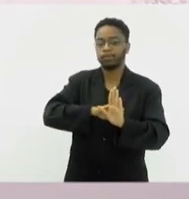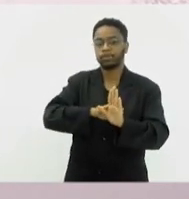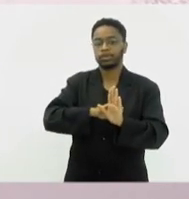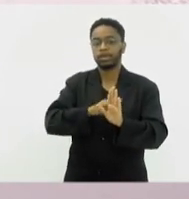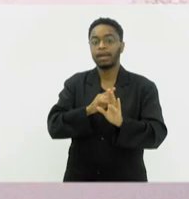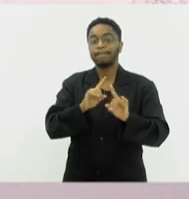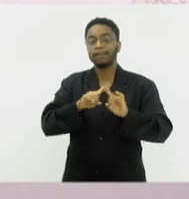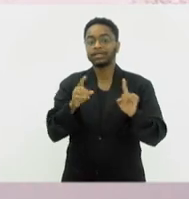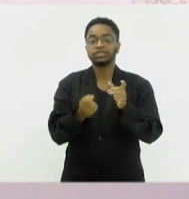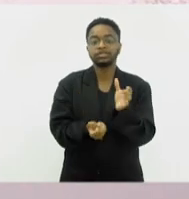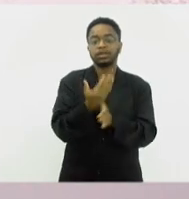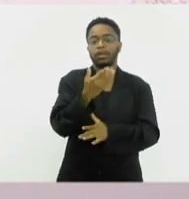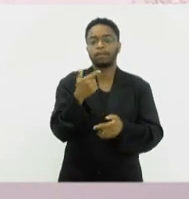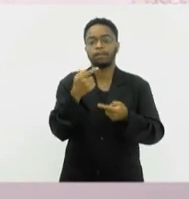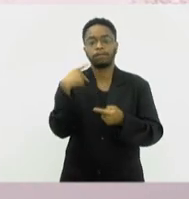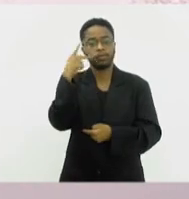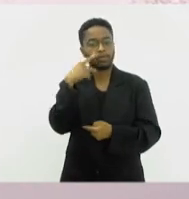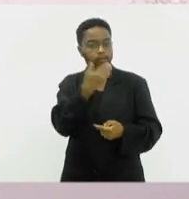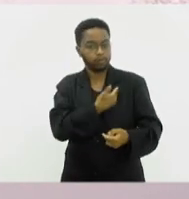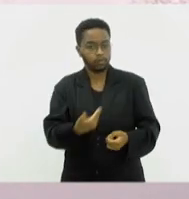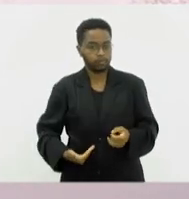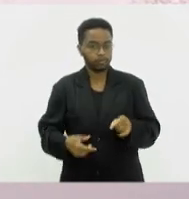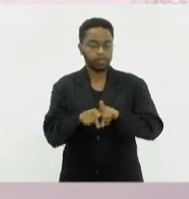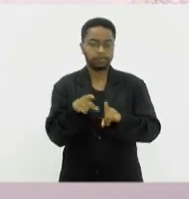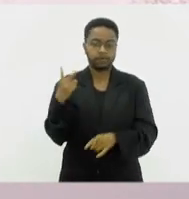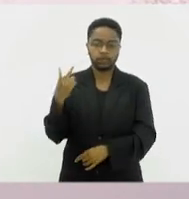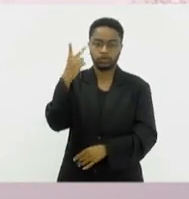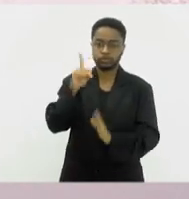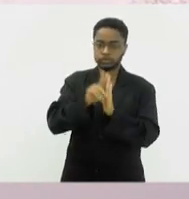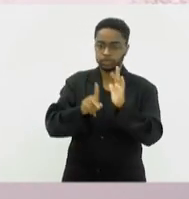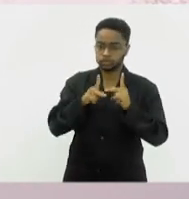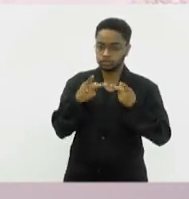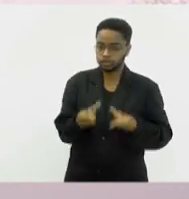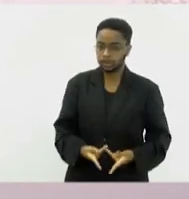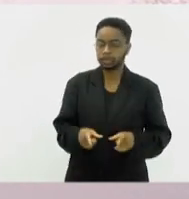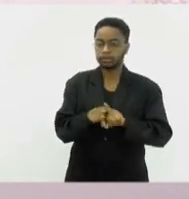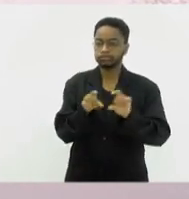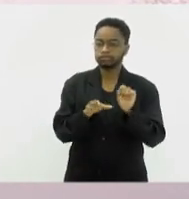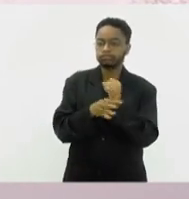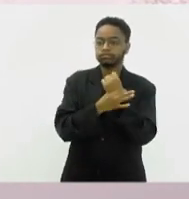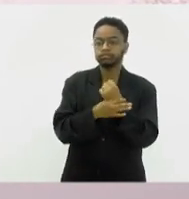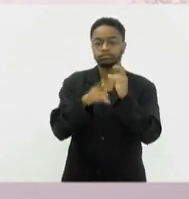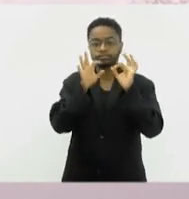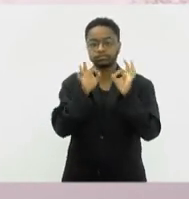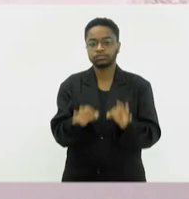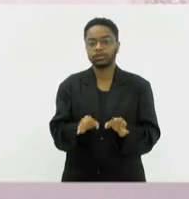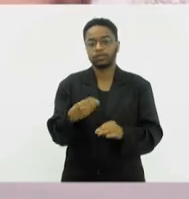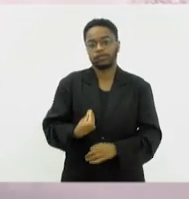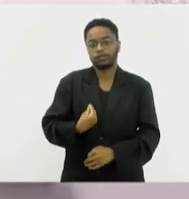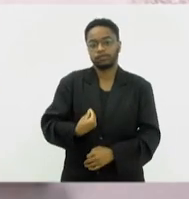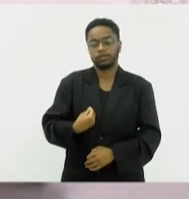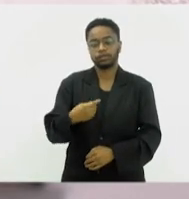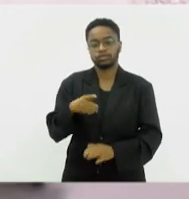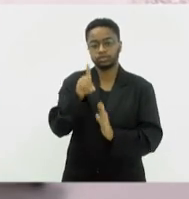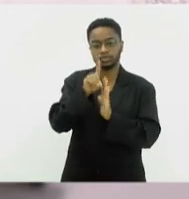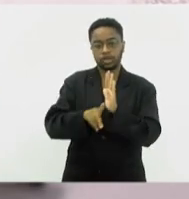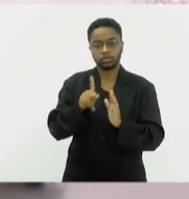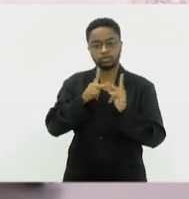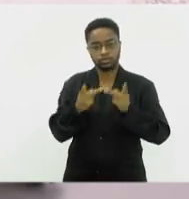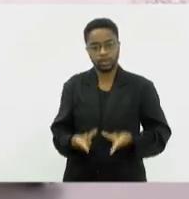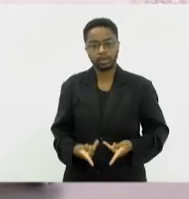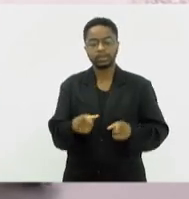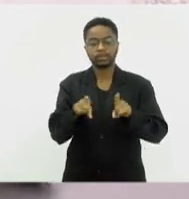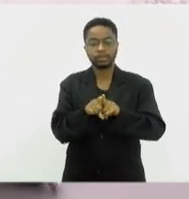da política pública, da valorização dos direitos humanos, da garantia da dignidade de direitos humanos, e para que a gente tenha